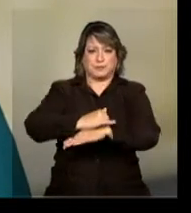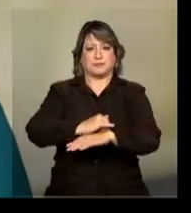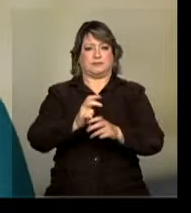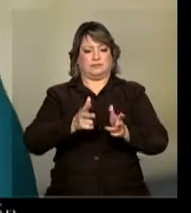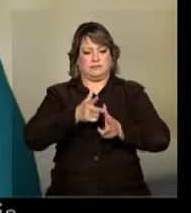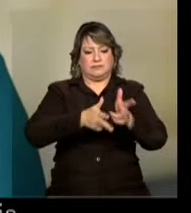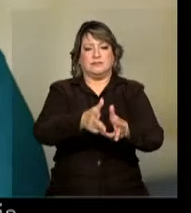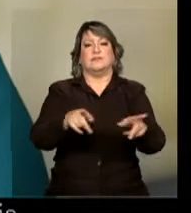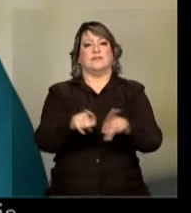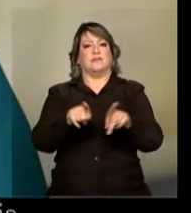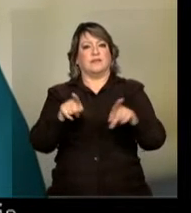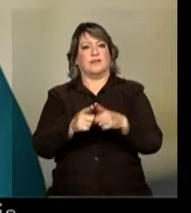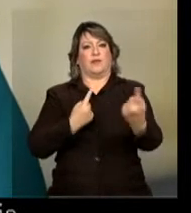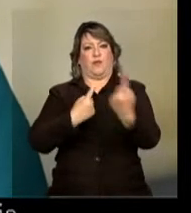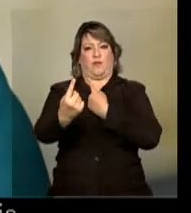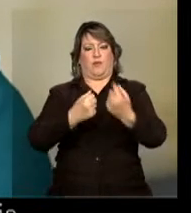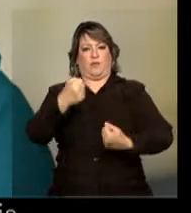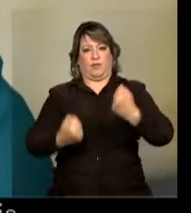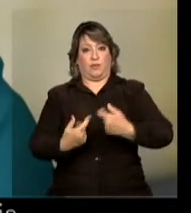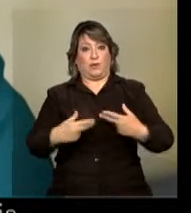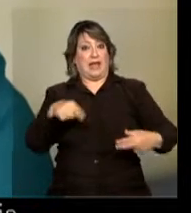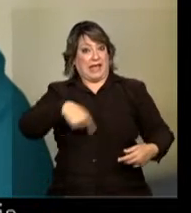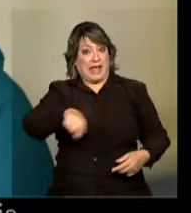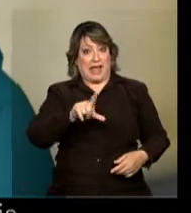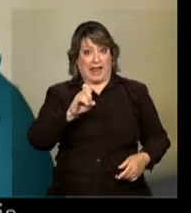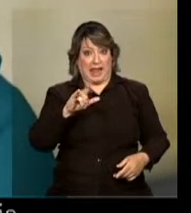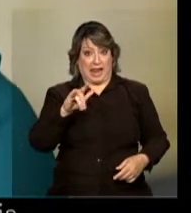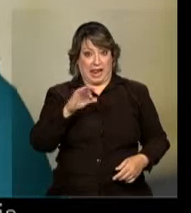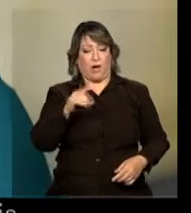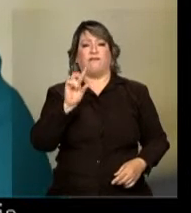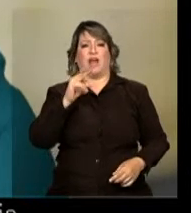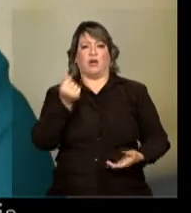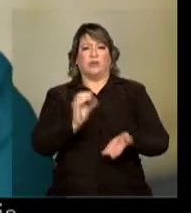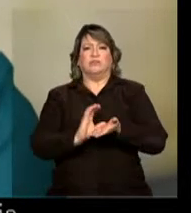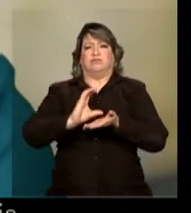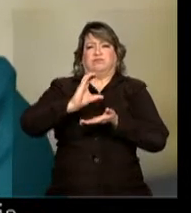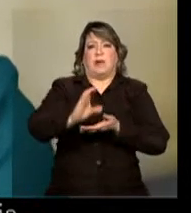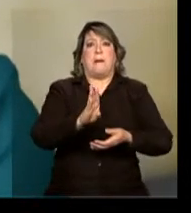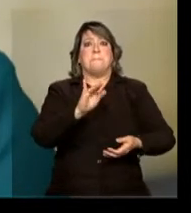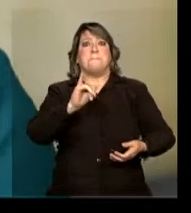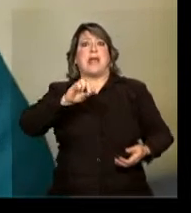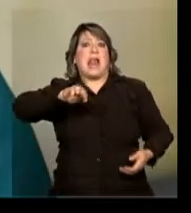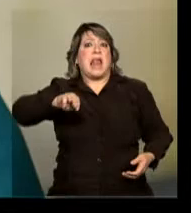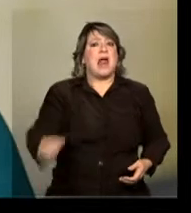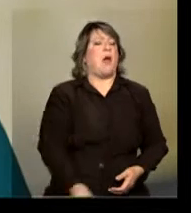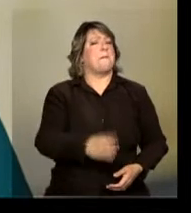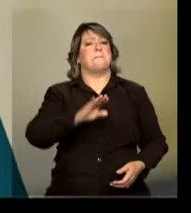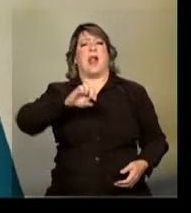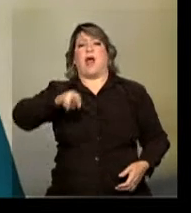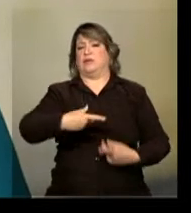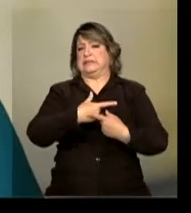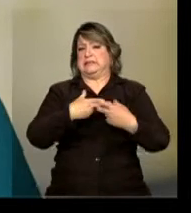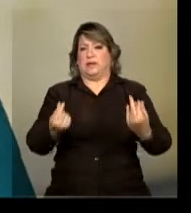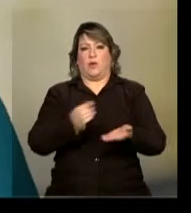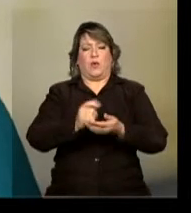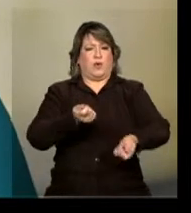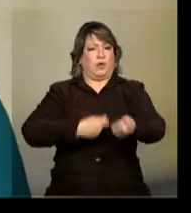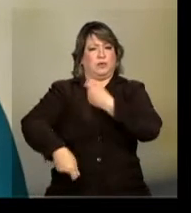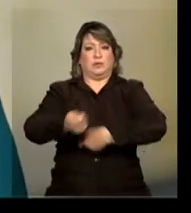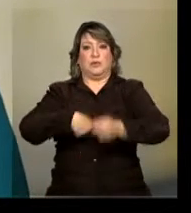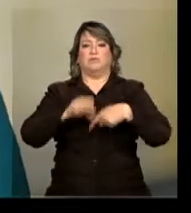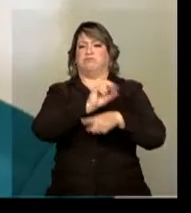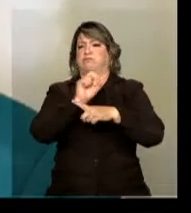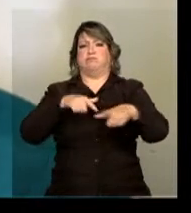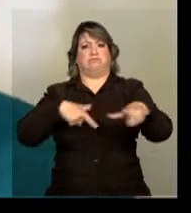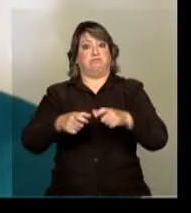rodovias estes leões vão injetar bilhões e bilhões na economia gerando centenas de milhares